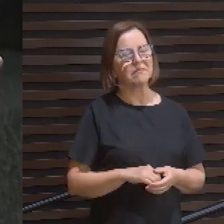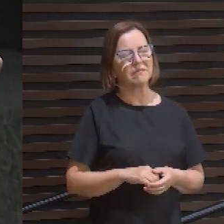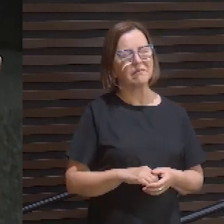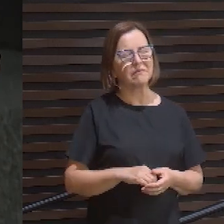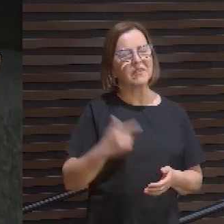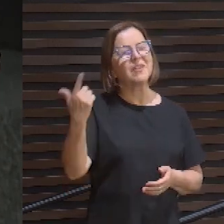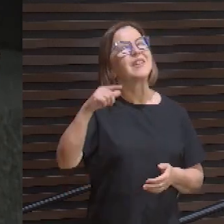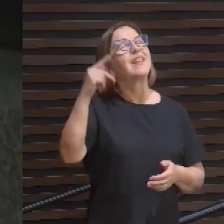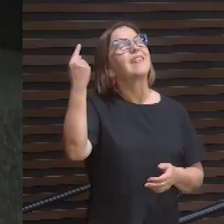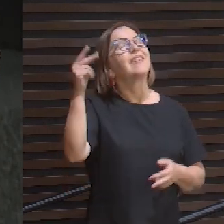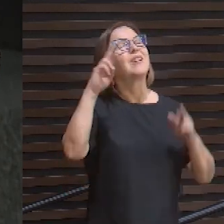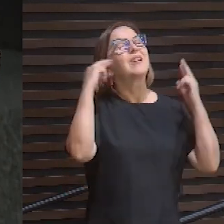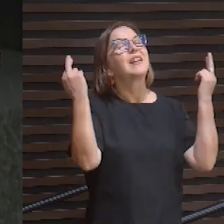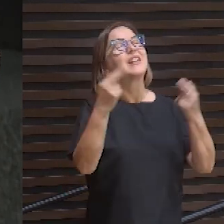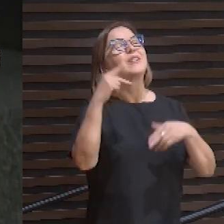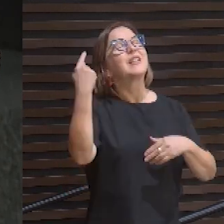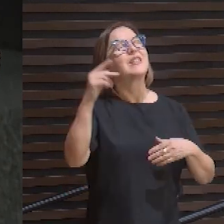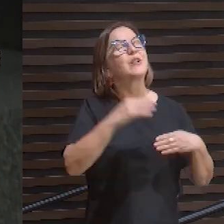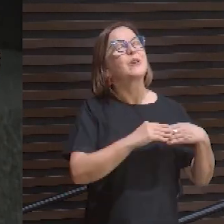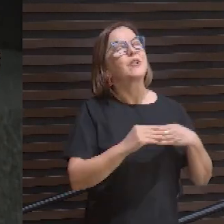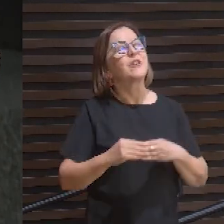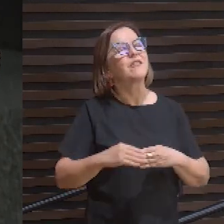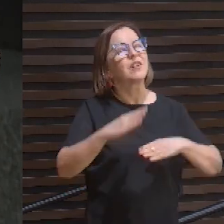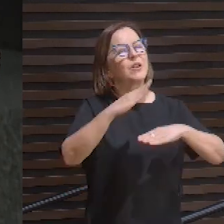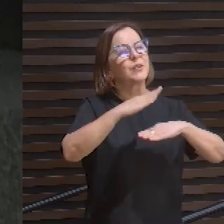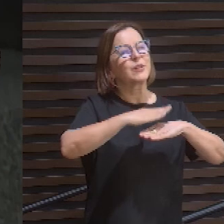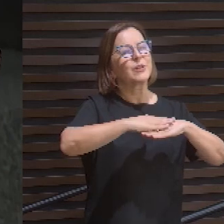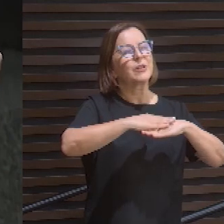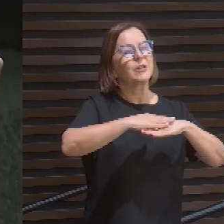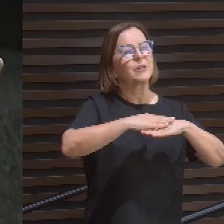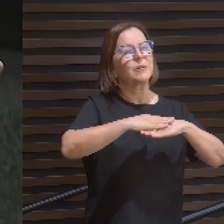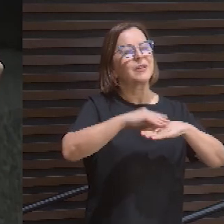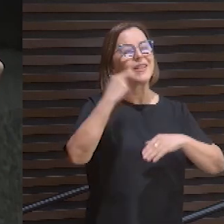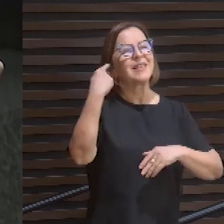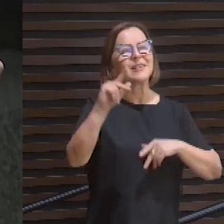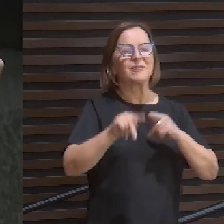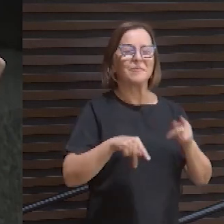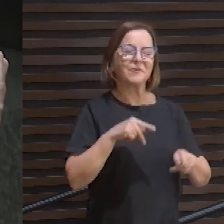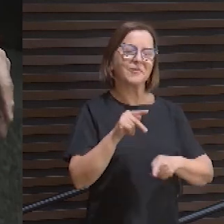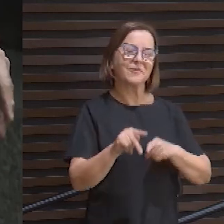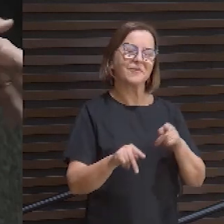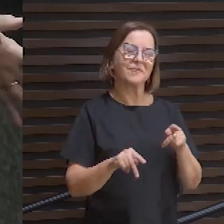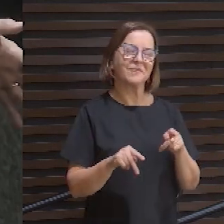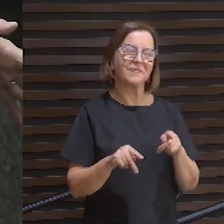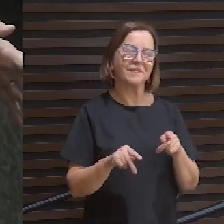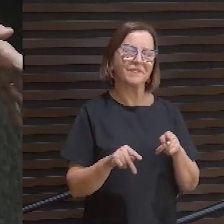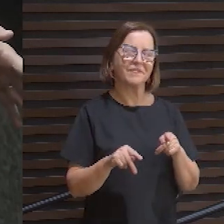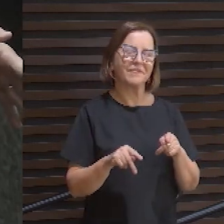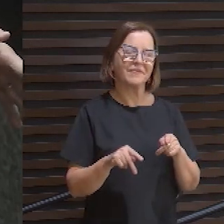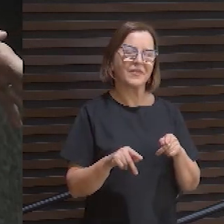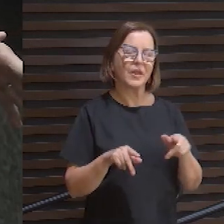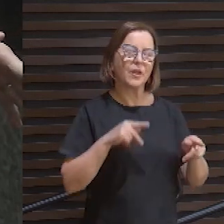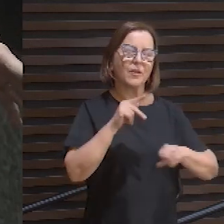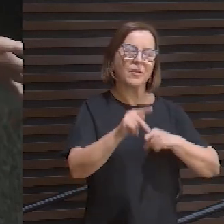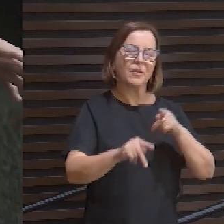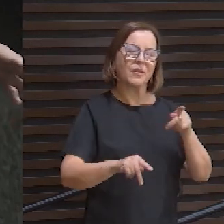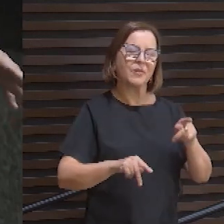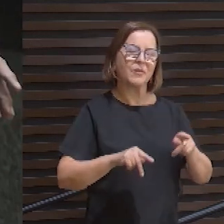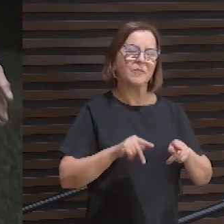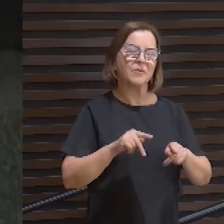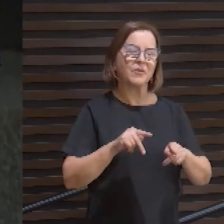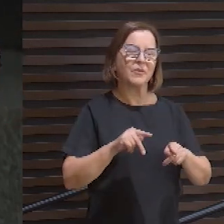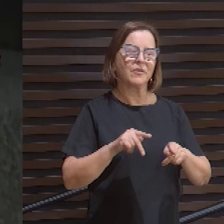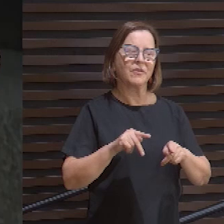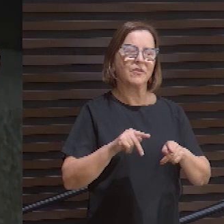Venha o teu reino e o teu governo sobre o teu povo, o povo do